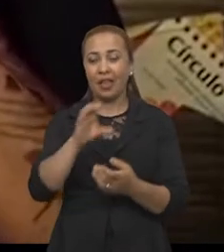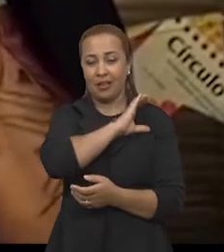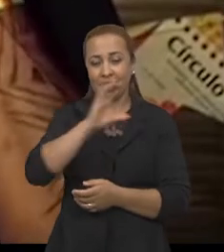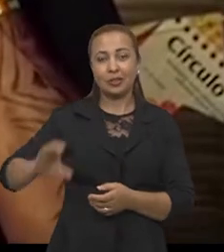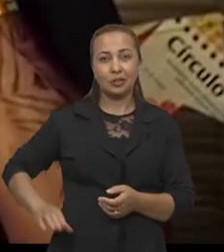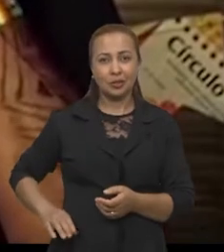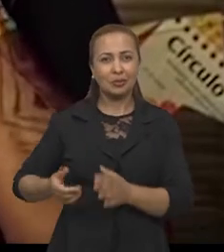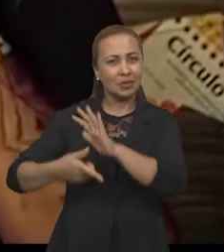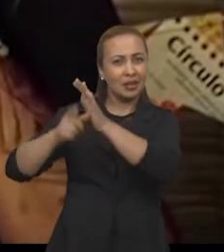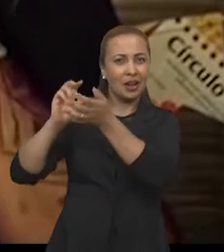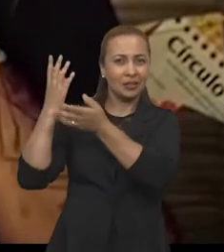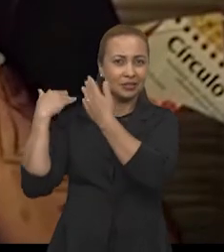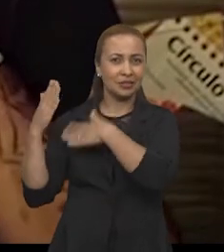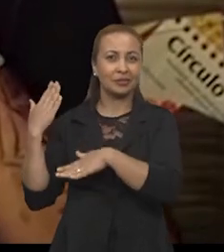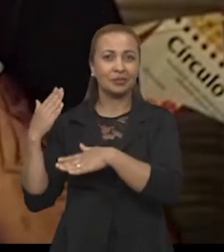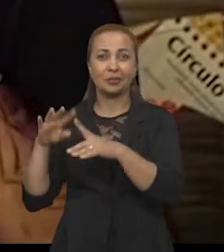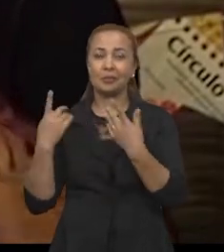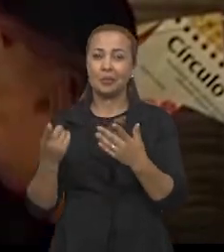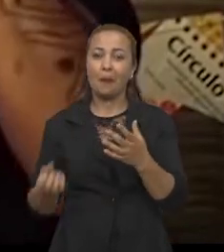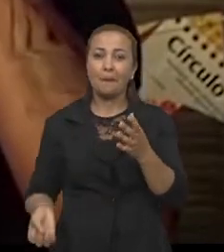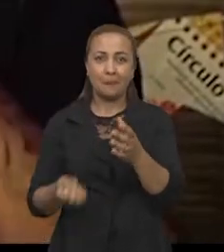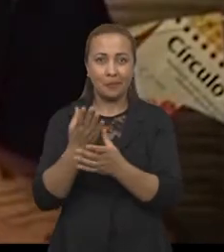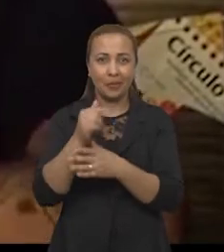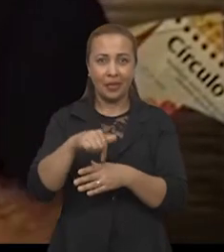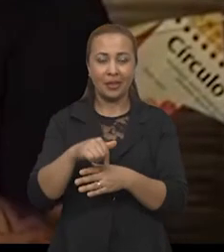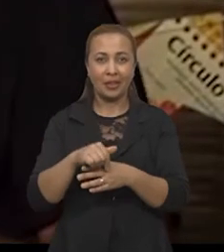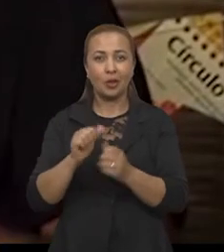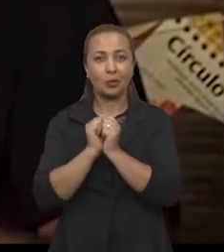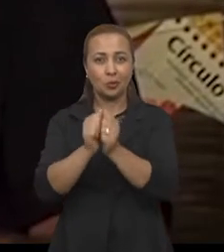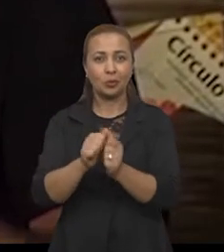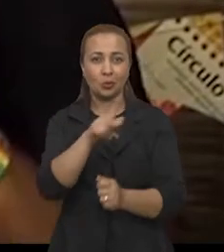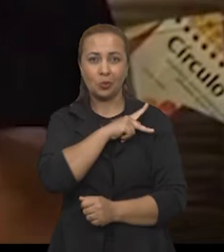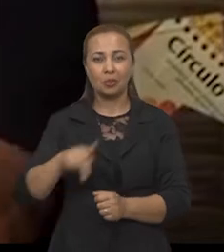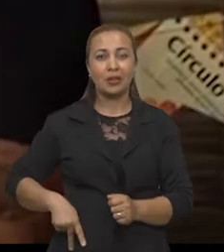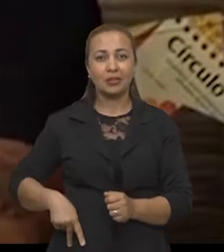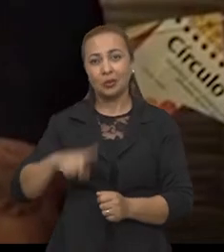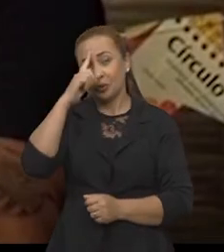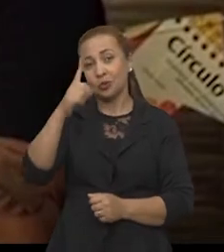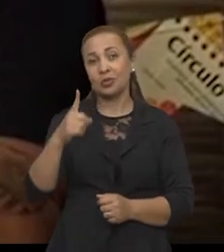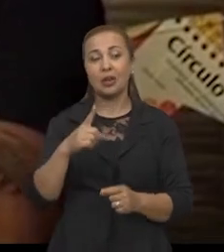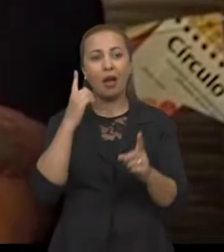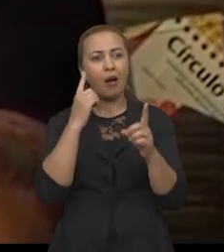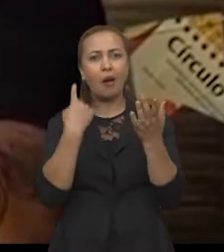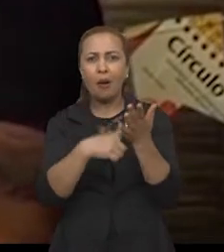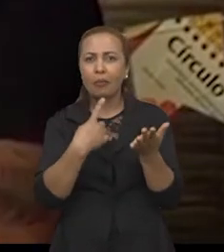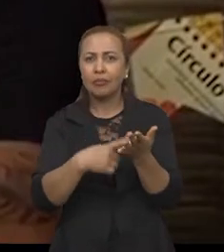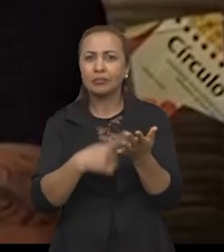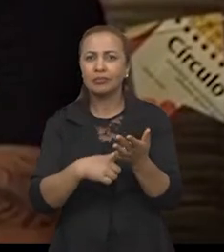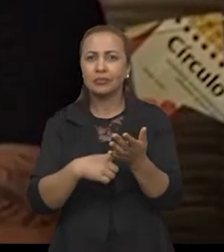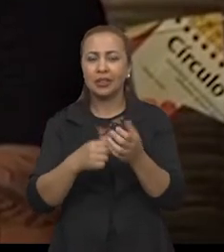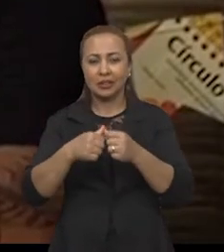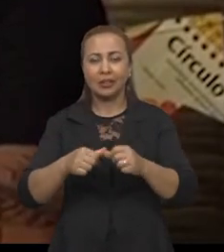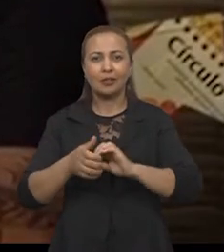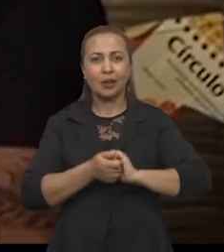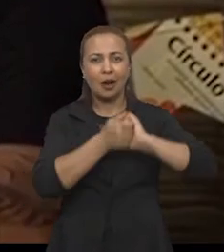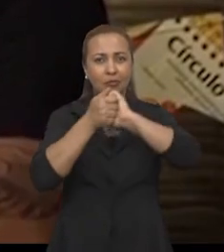que esse cristianismo primitivo, quando vem para cá pelos jesuítas, essas datas batem e ficam